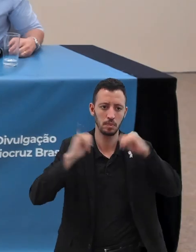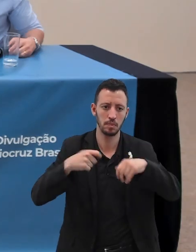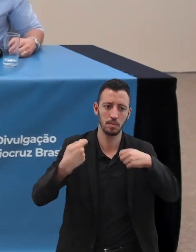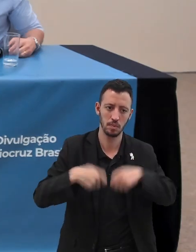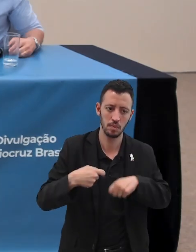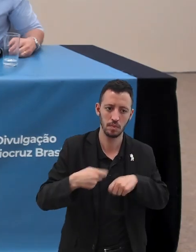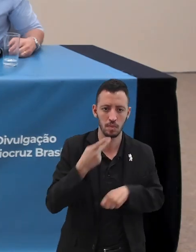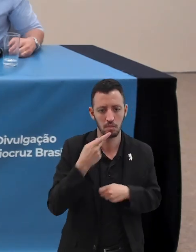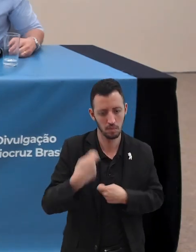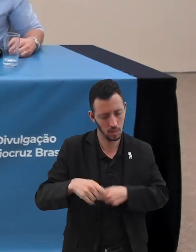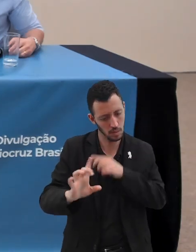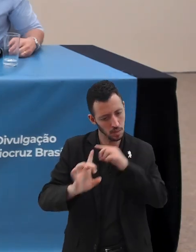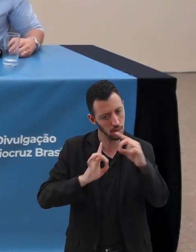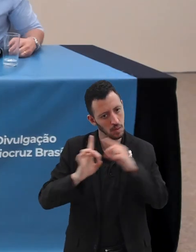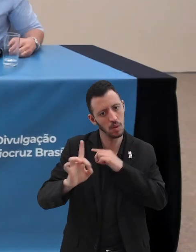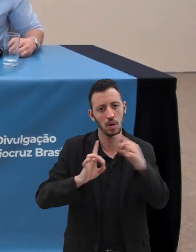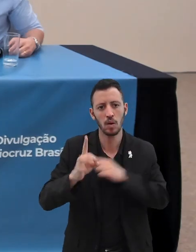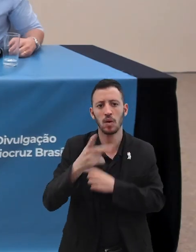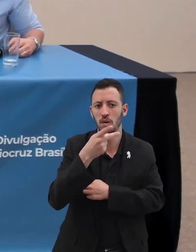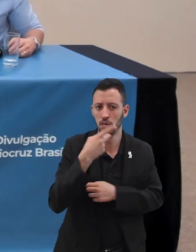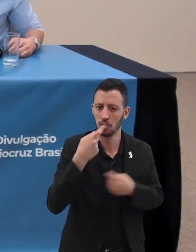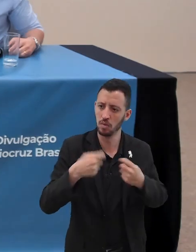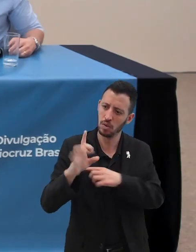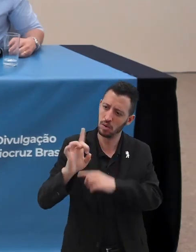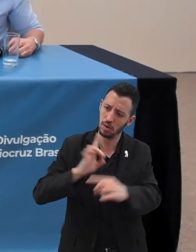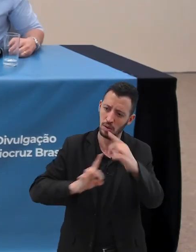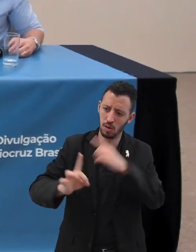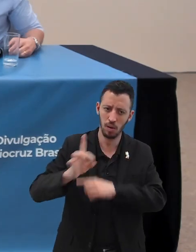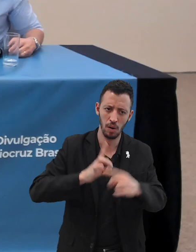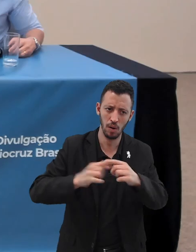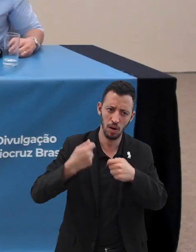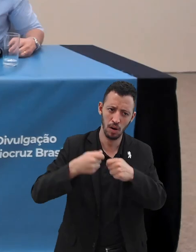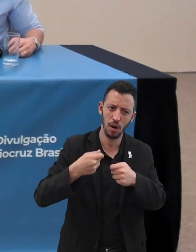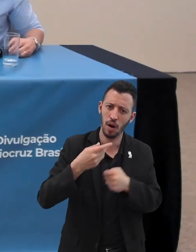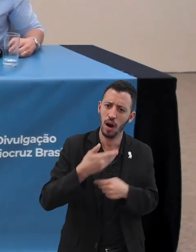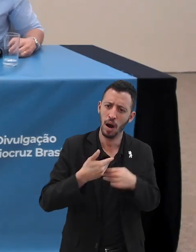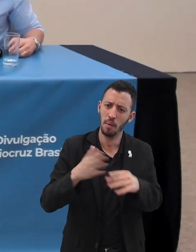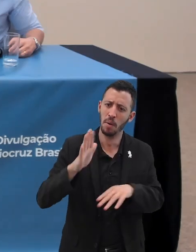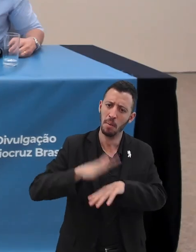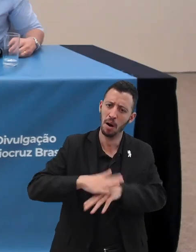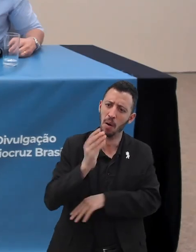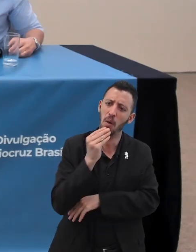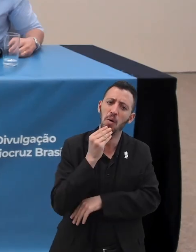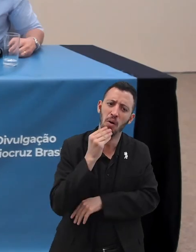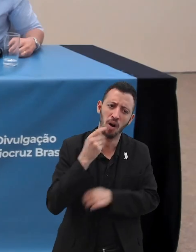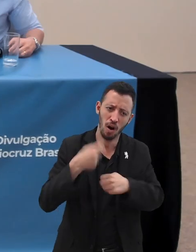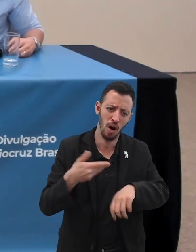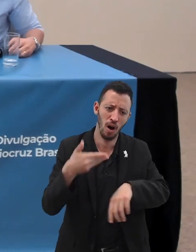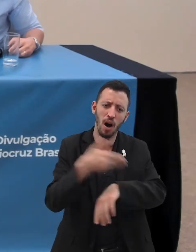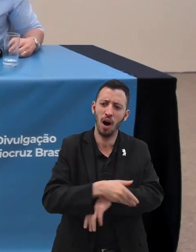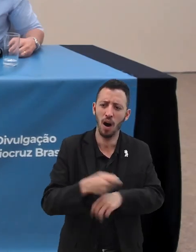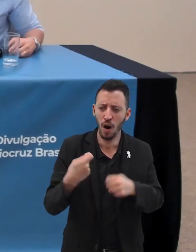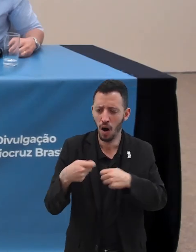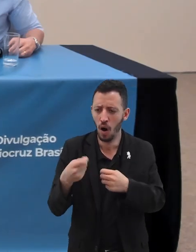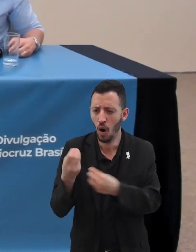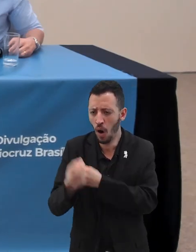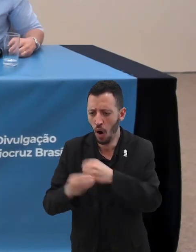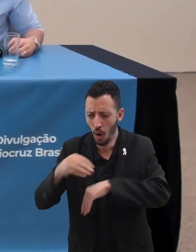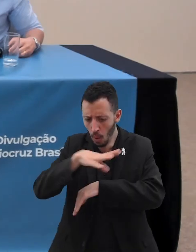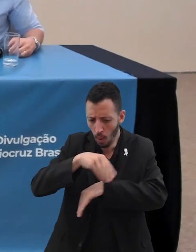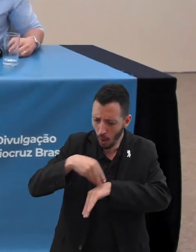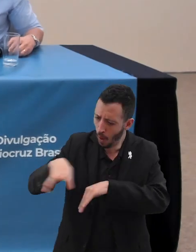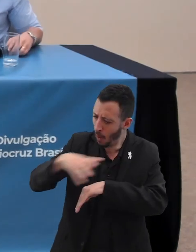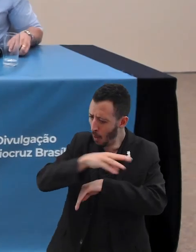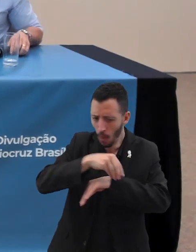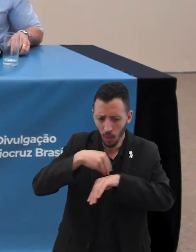temos que dialogar, foi a palavra que você falou. Nós temos que abrir portas, estabelecer canais, estabelecer pontes para todos